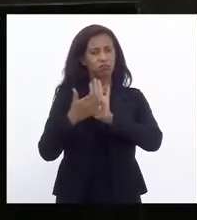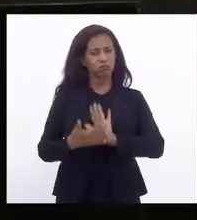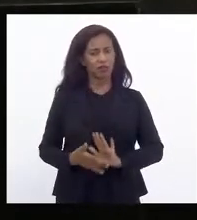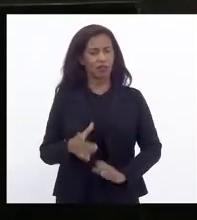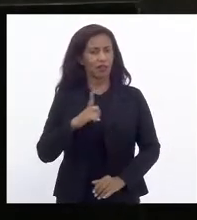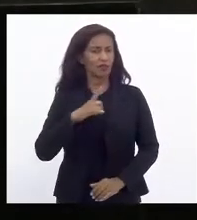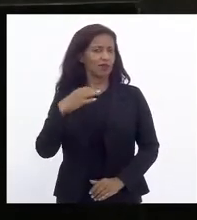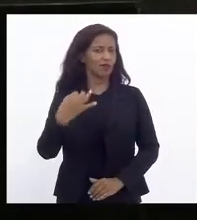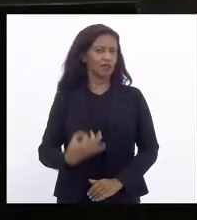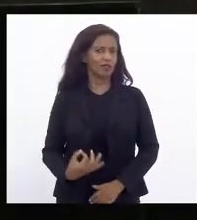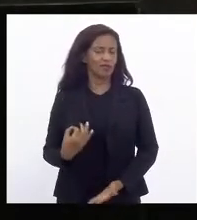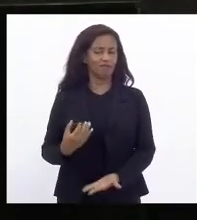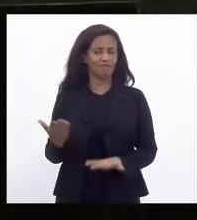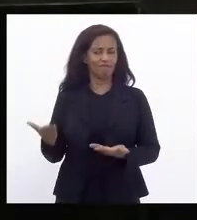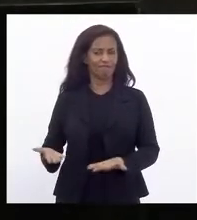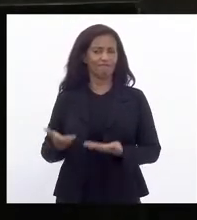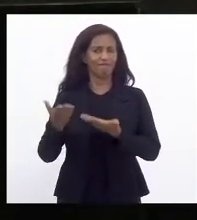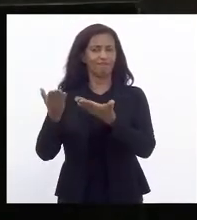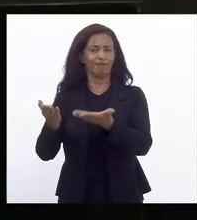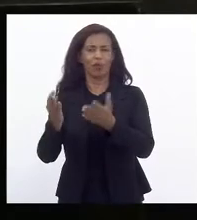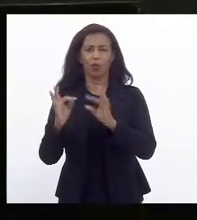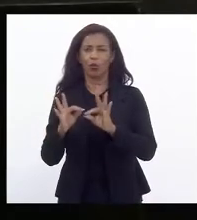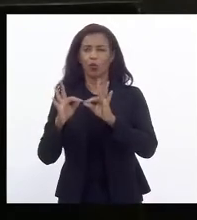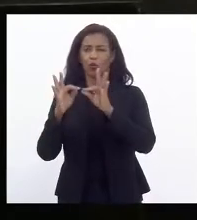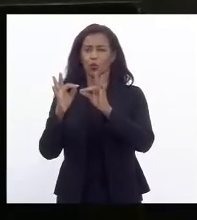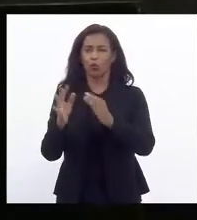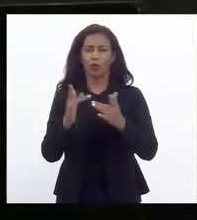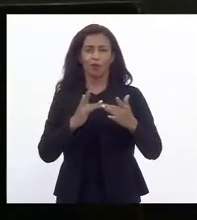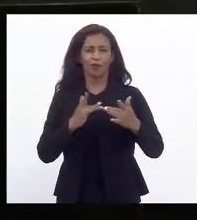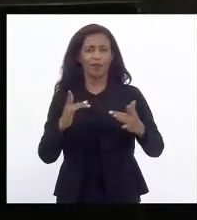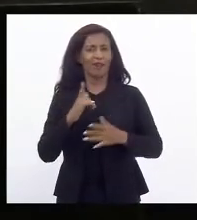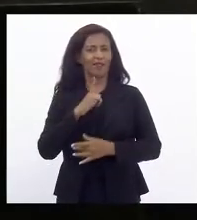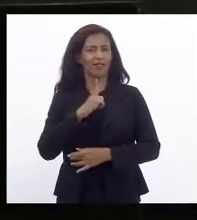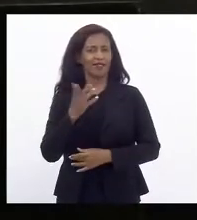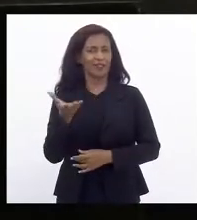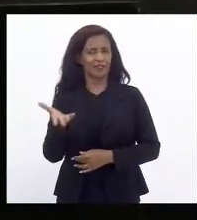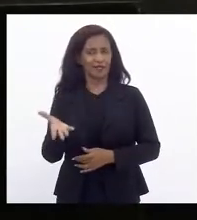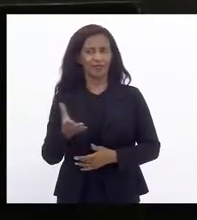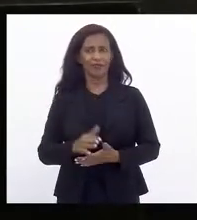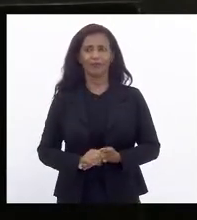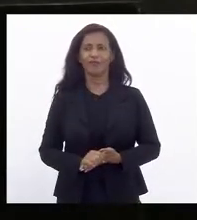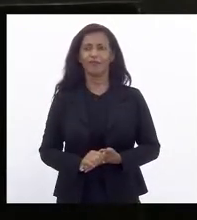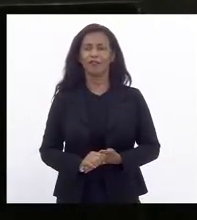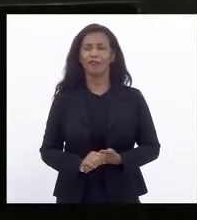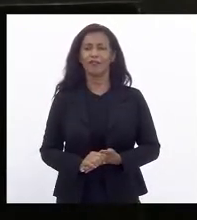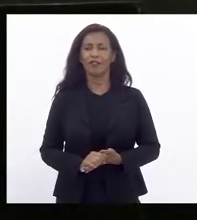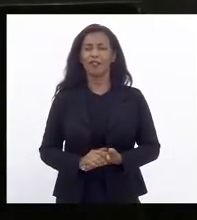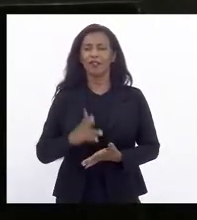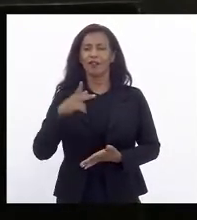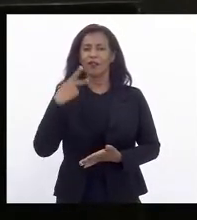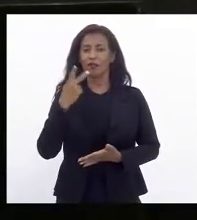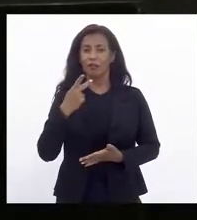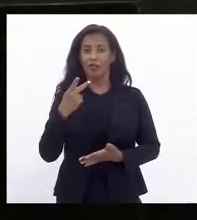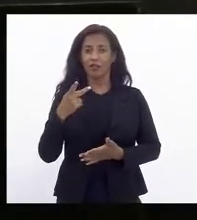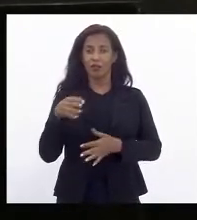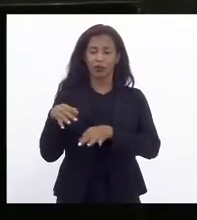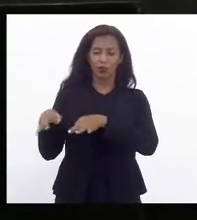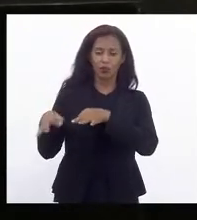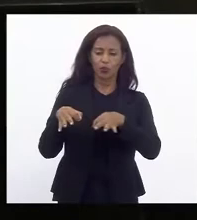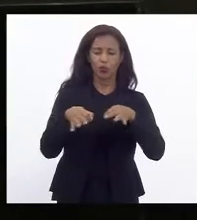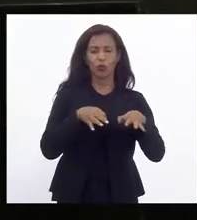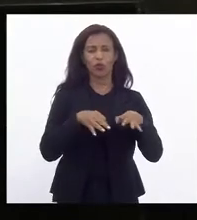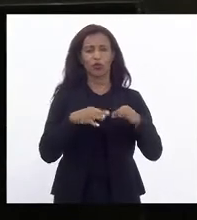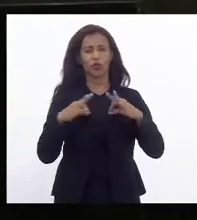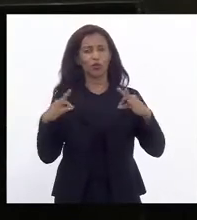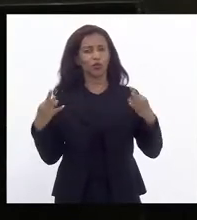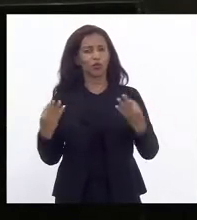tenho certeza que Vossa Excelência, com toda a generosidade que tem, né, vai fazer com que esse projeto seja um projeto de